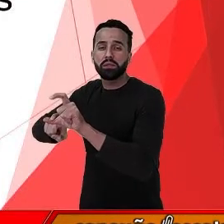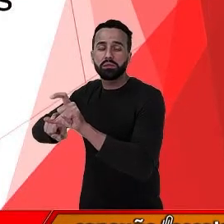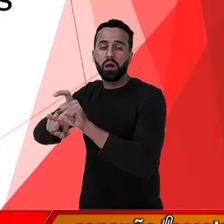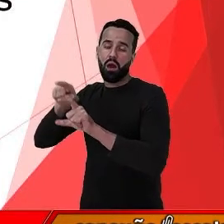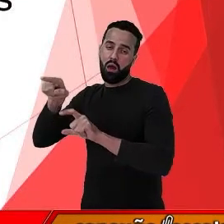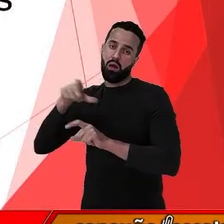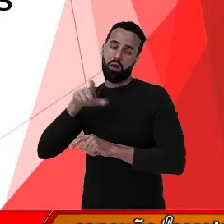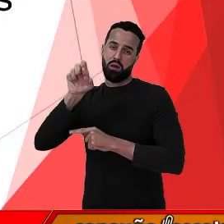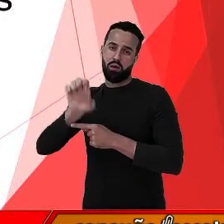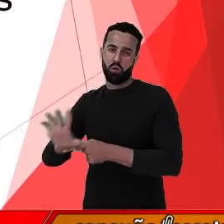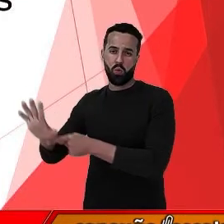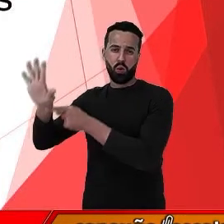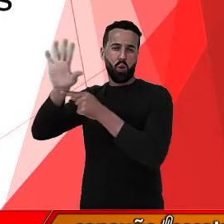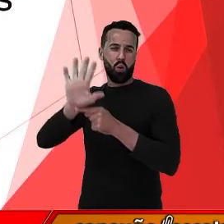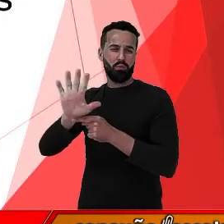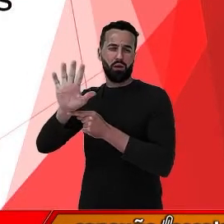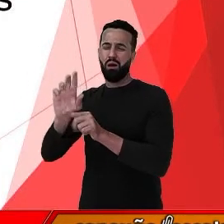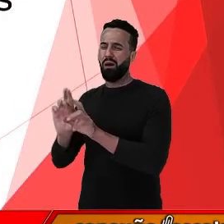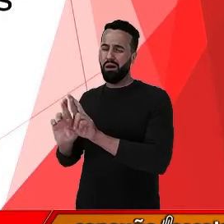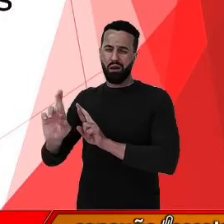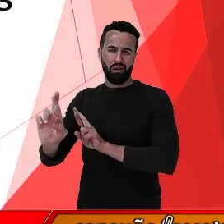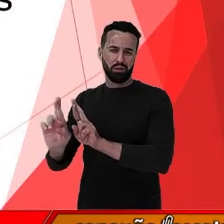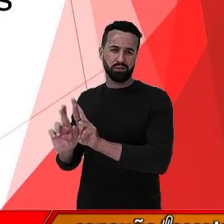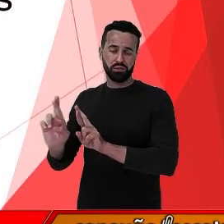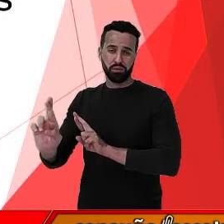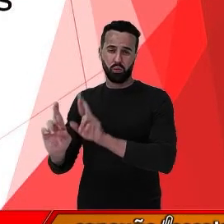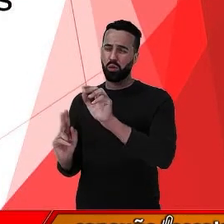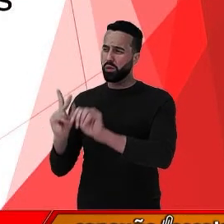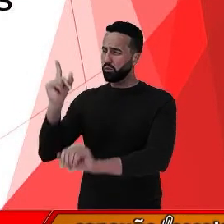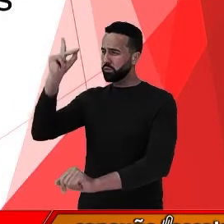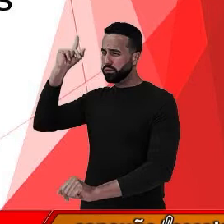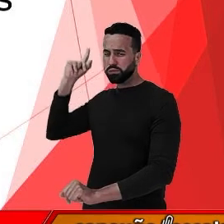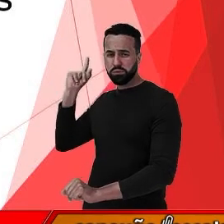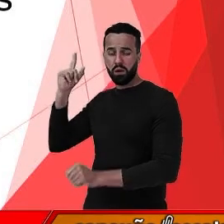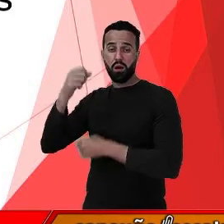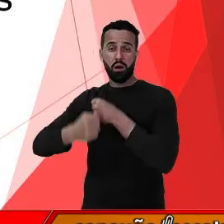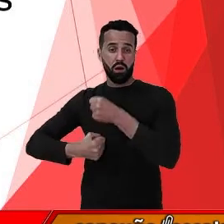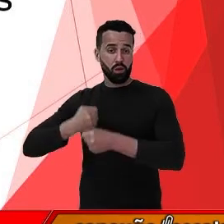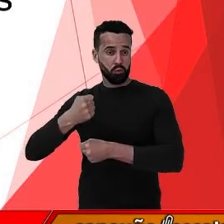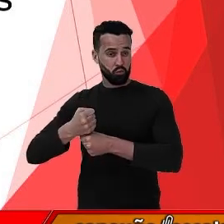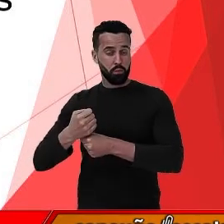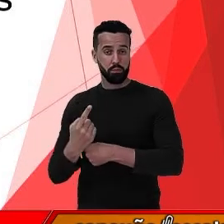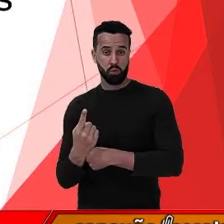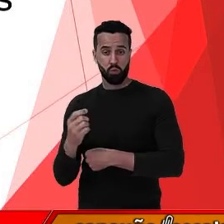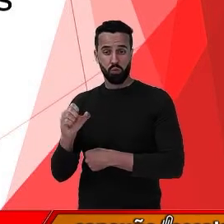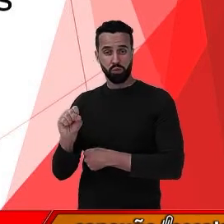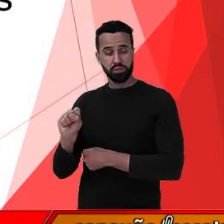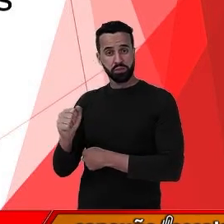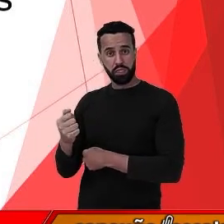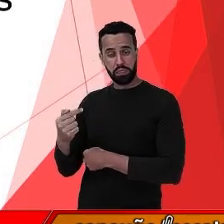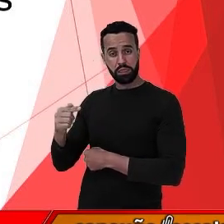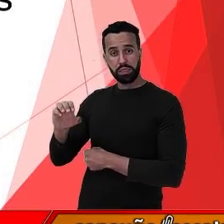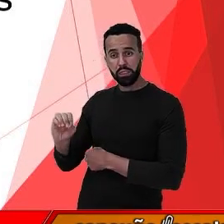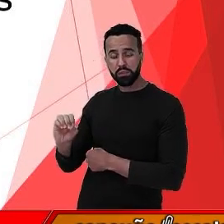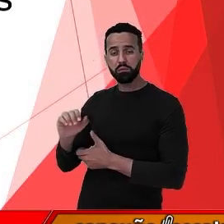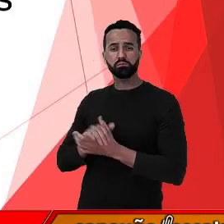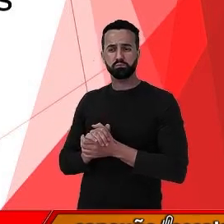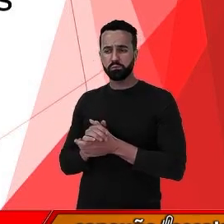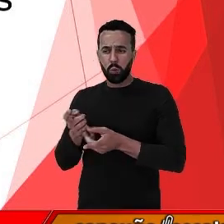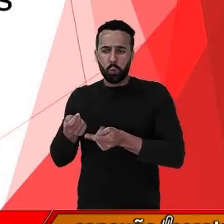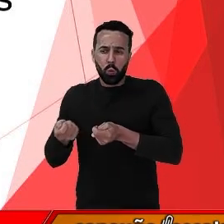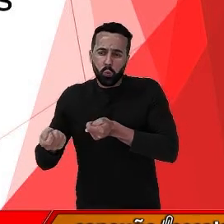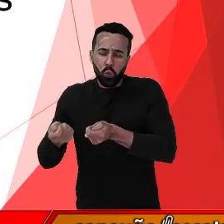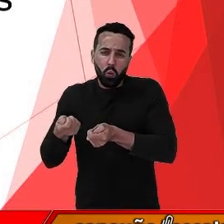de muito tempo atrás. Por volta de 1870, havia o controle informal